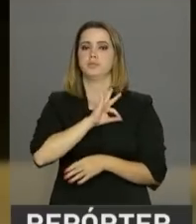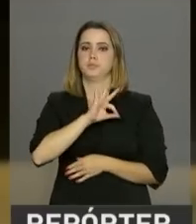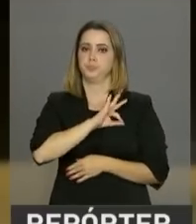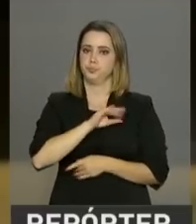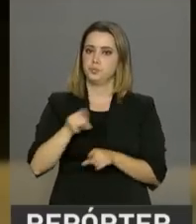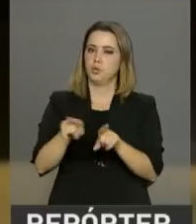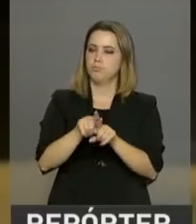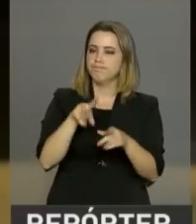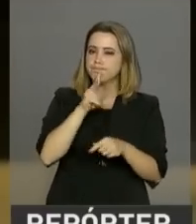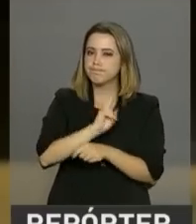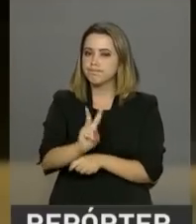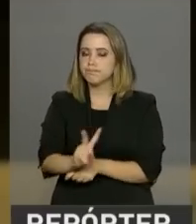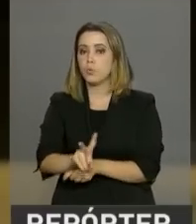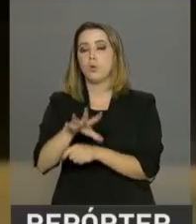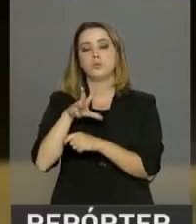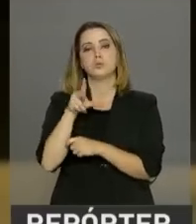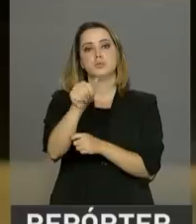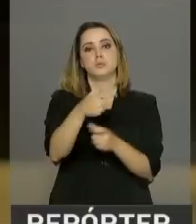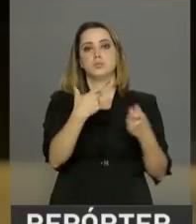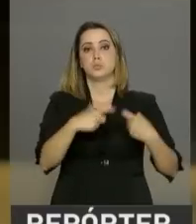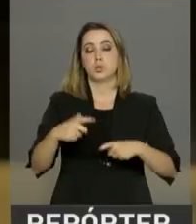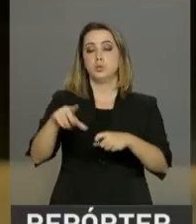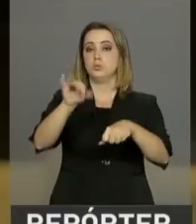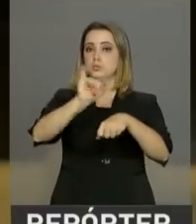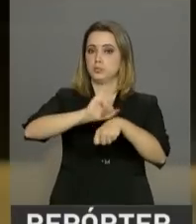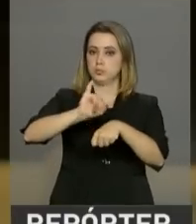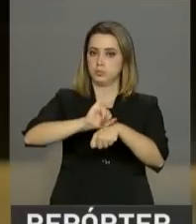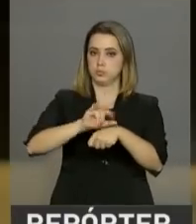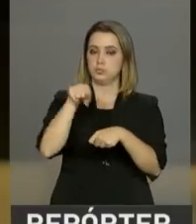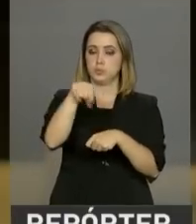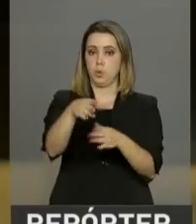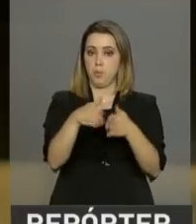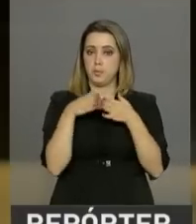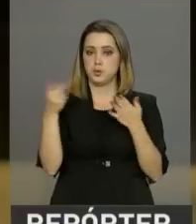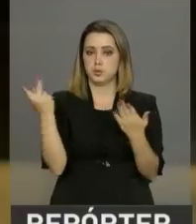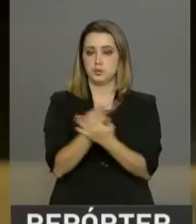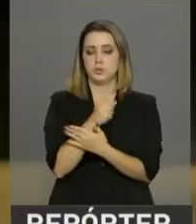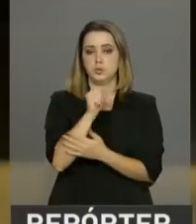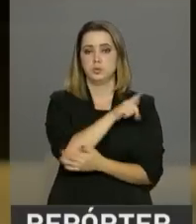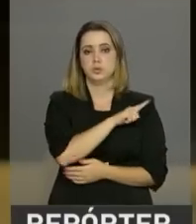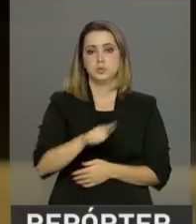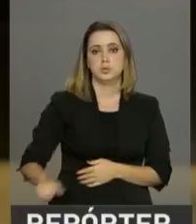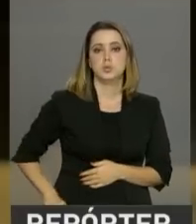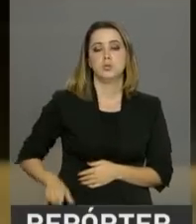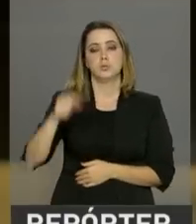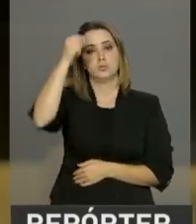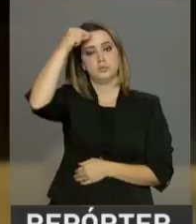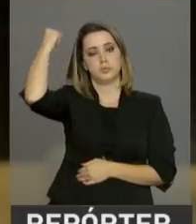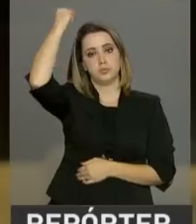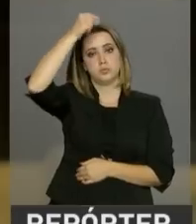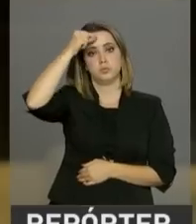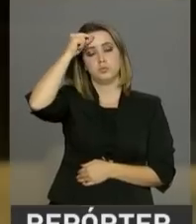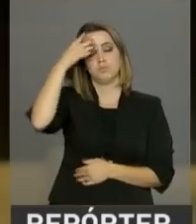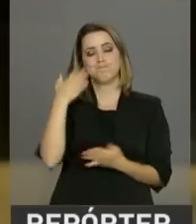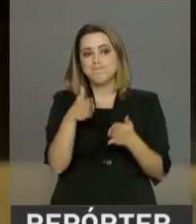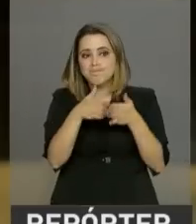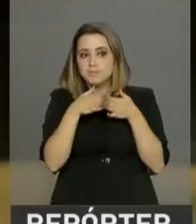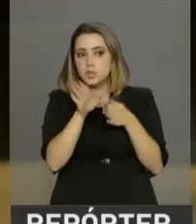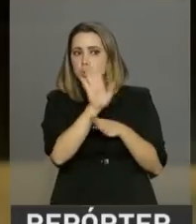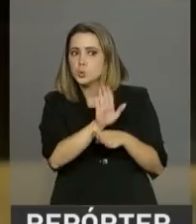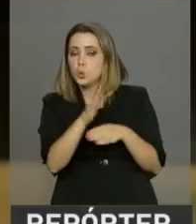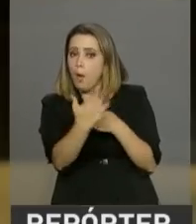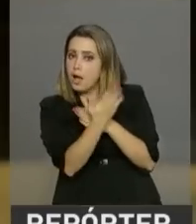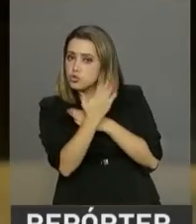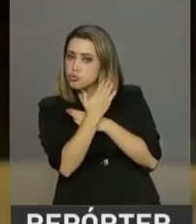e patrulhamento da região metropolitana. O pedido foi feito pelo governo do Espírito Santo ao governo federal